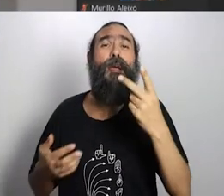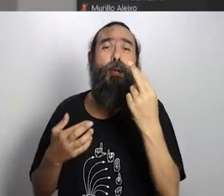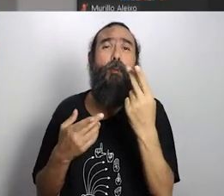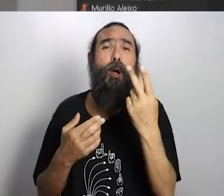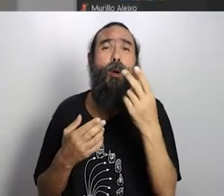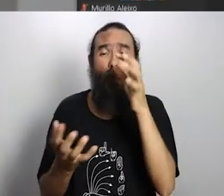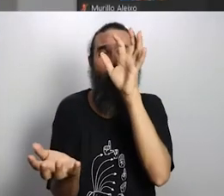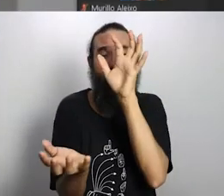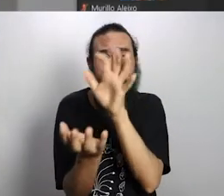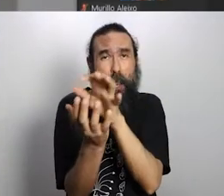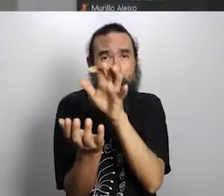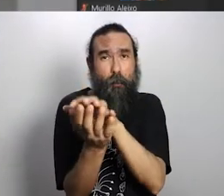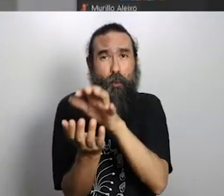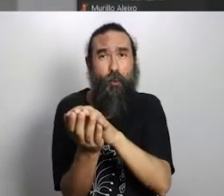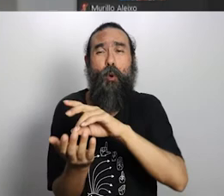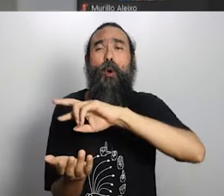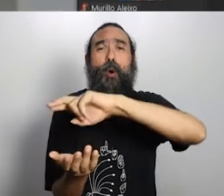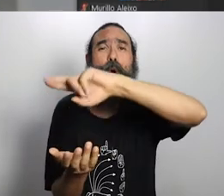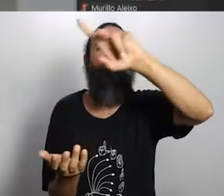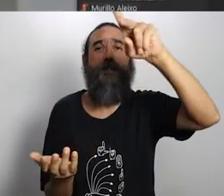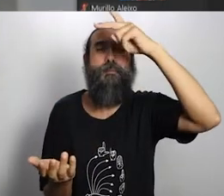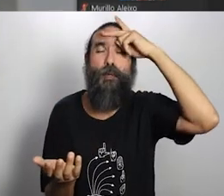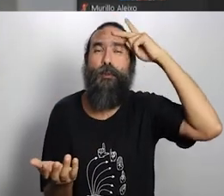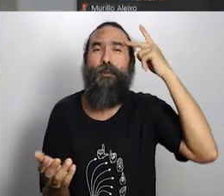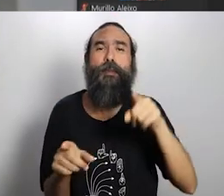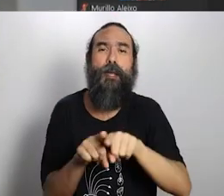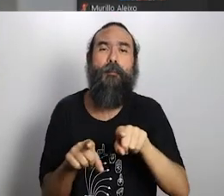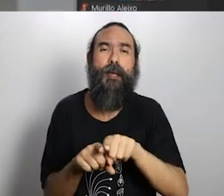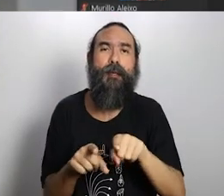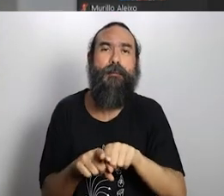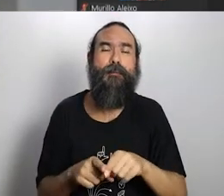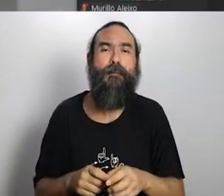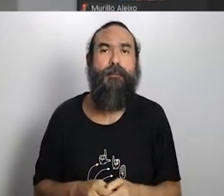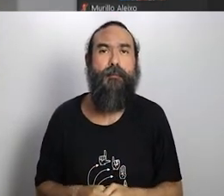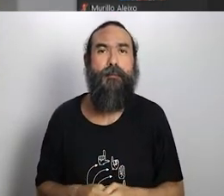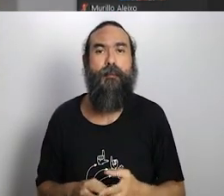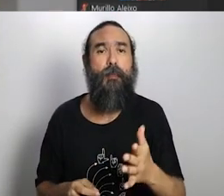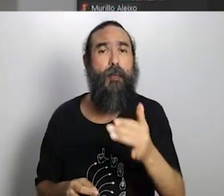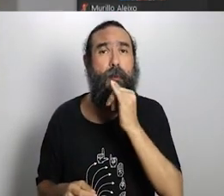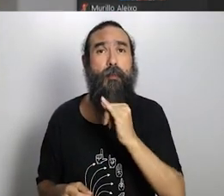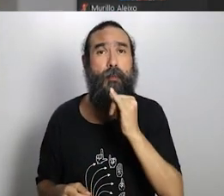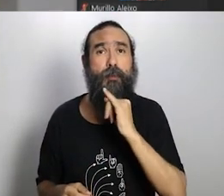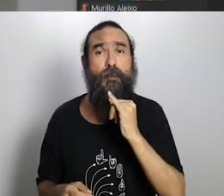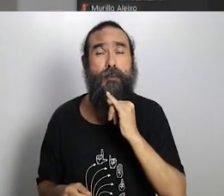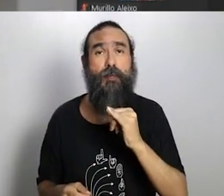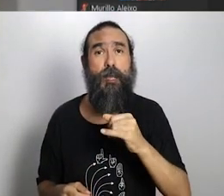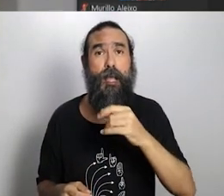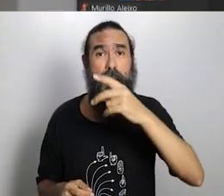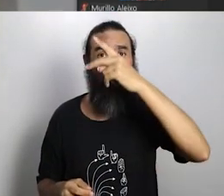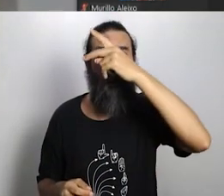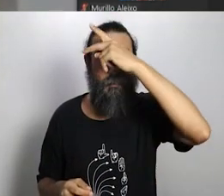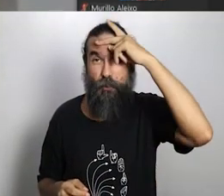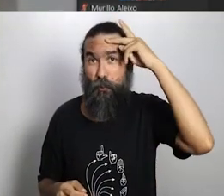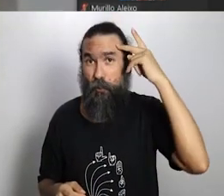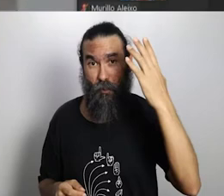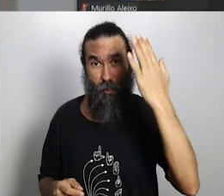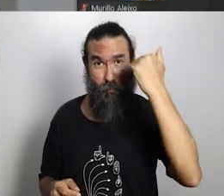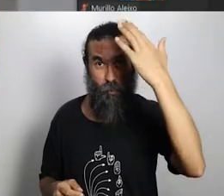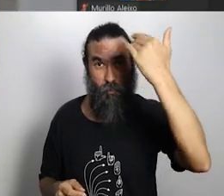artistas populares eram tratados e que você foi colocada numa